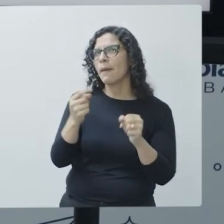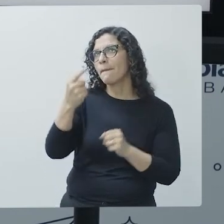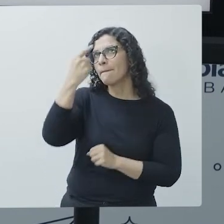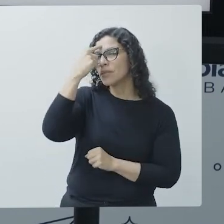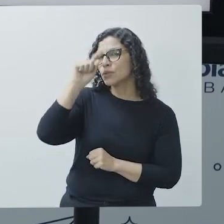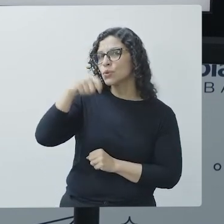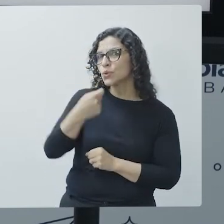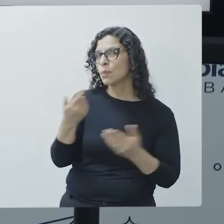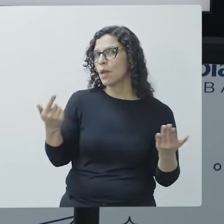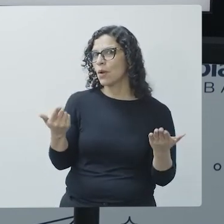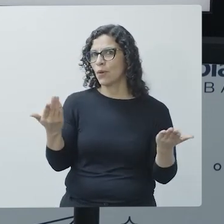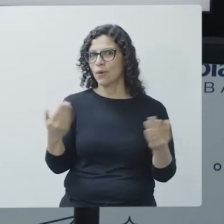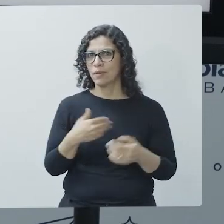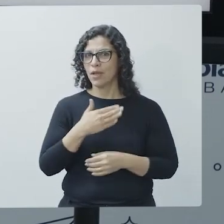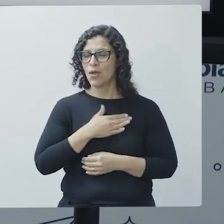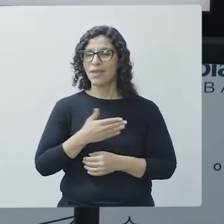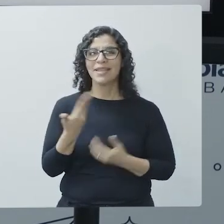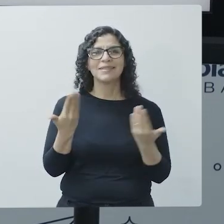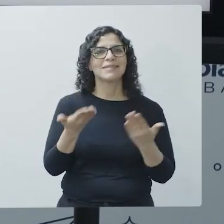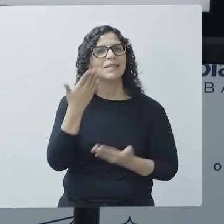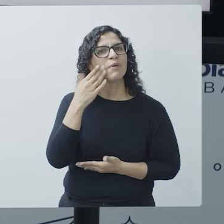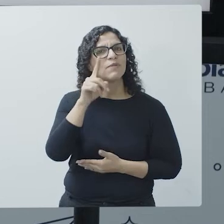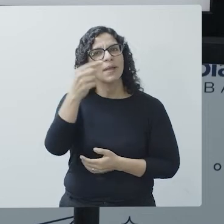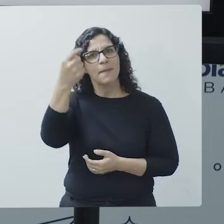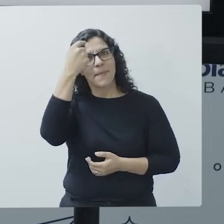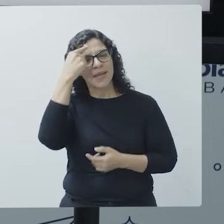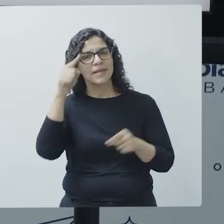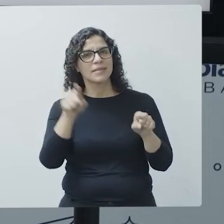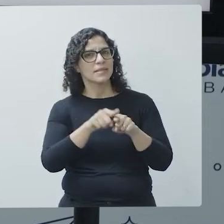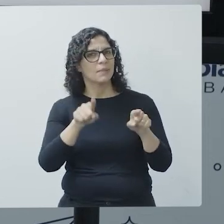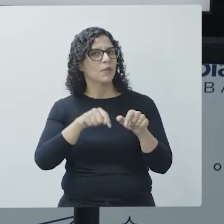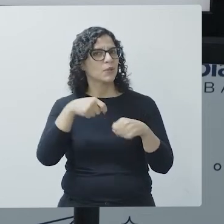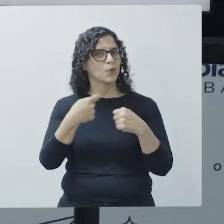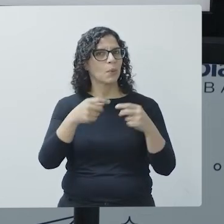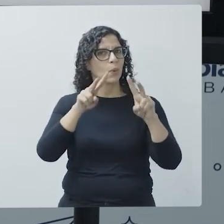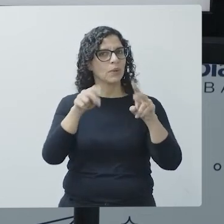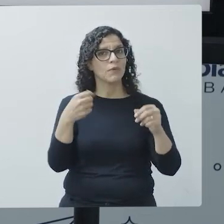pensou sobre isso? Gosto de saber como vocês pensam sobre isso,